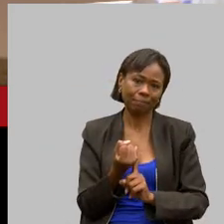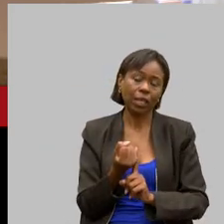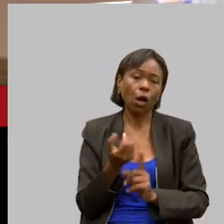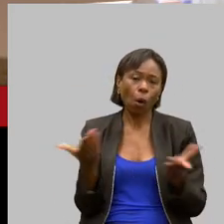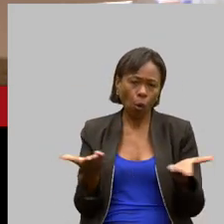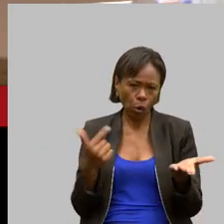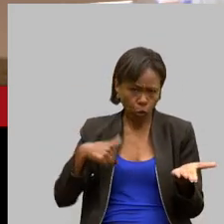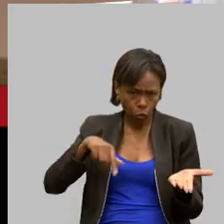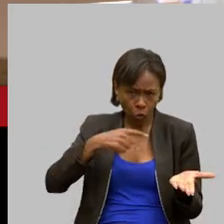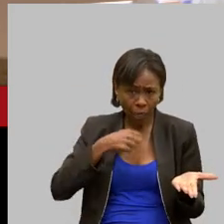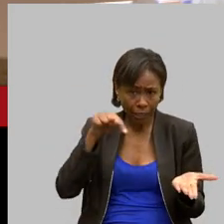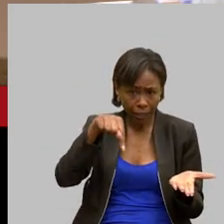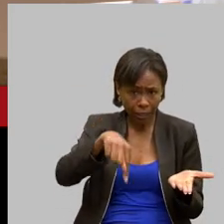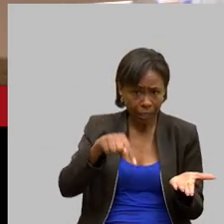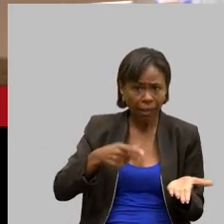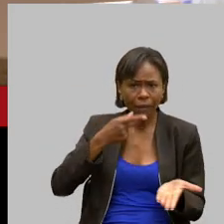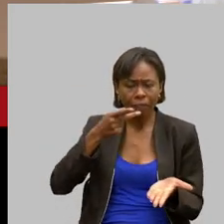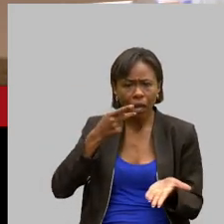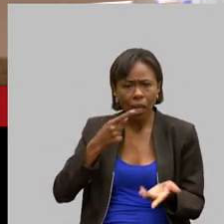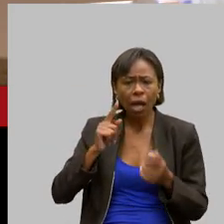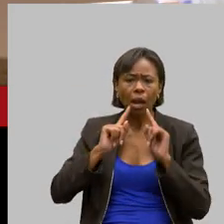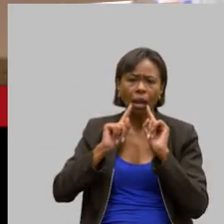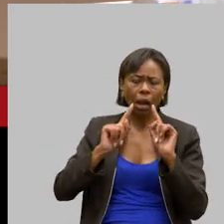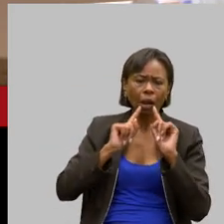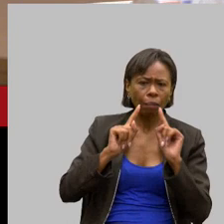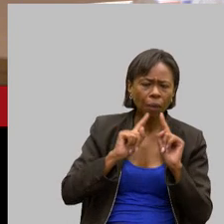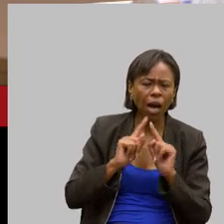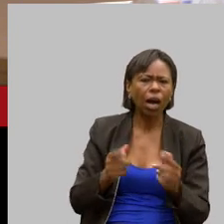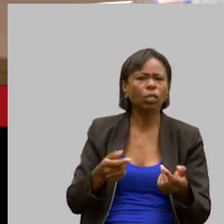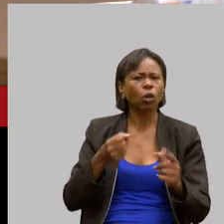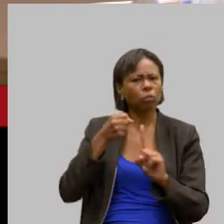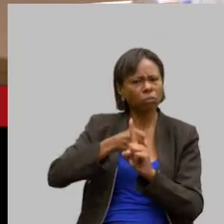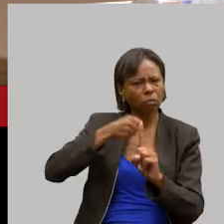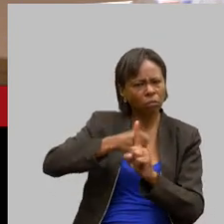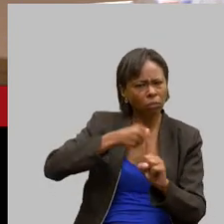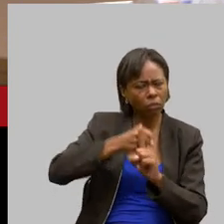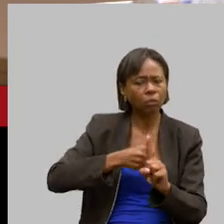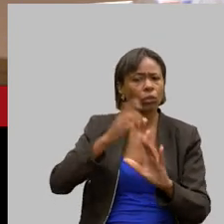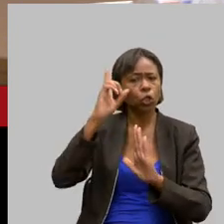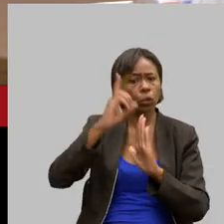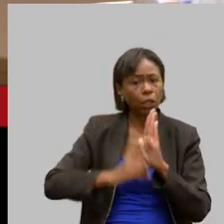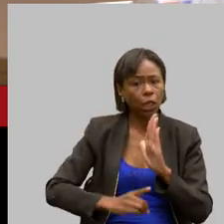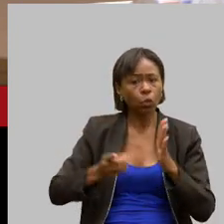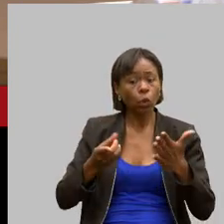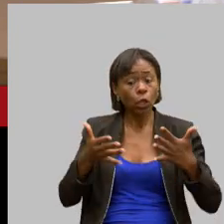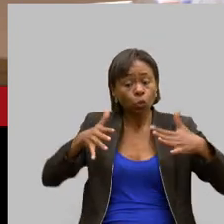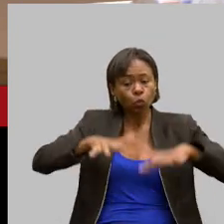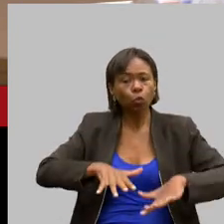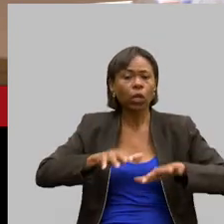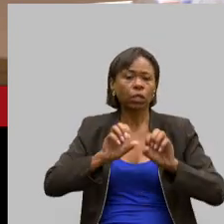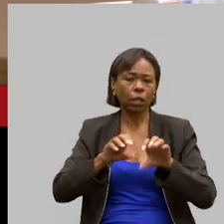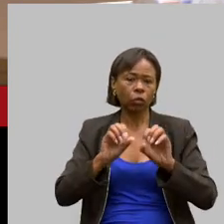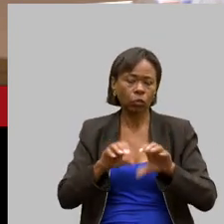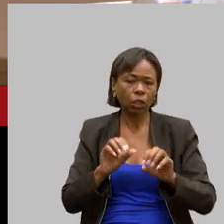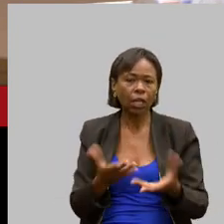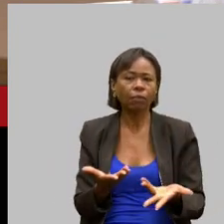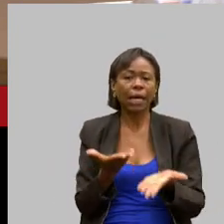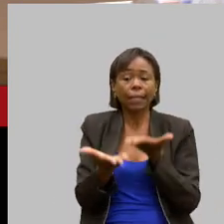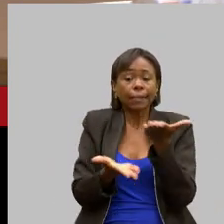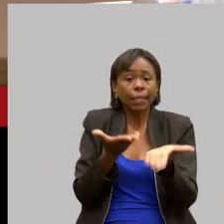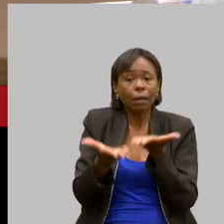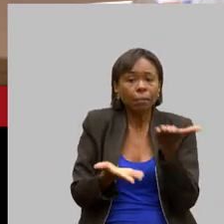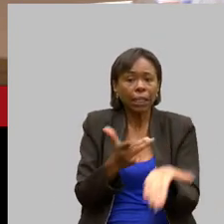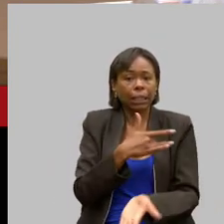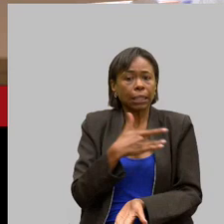discutindo e reclamando por direito a educação inclusiva a tratamento de saúde em meio